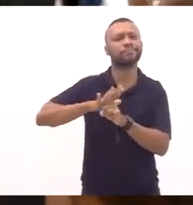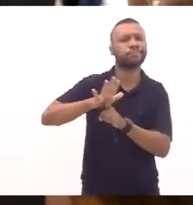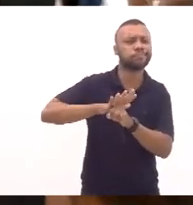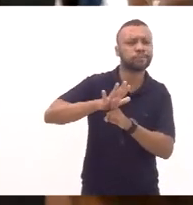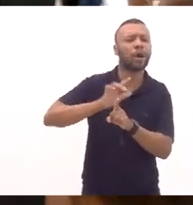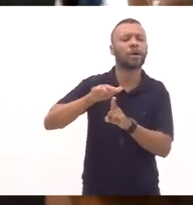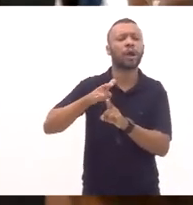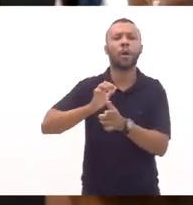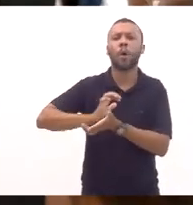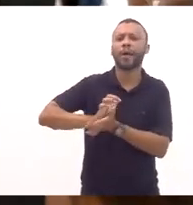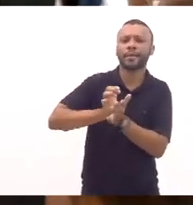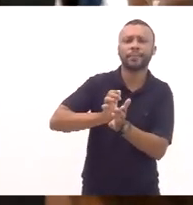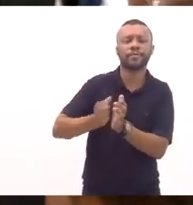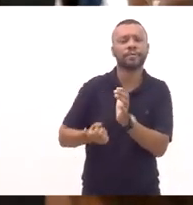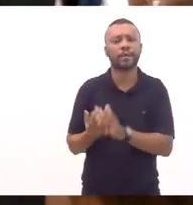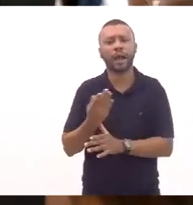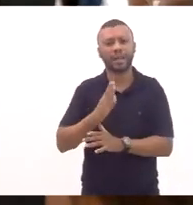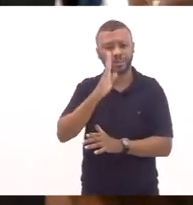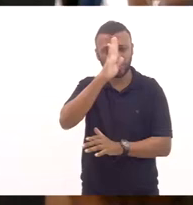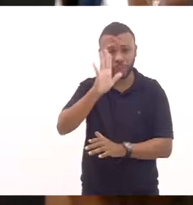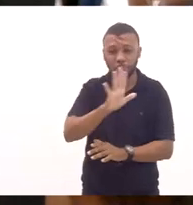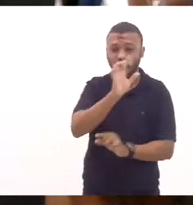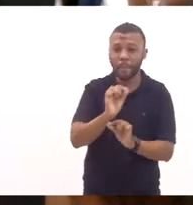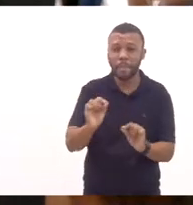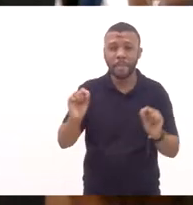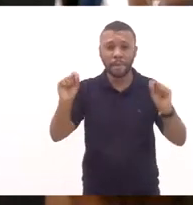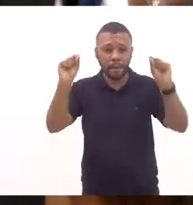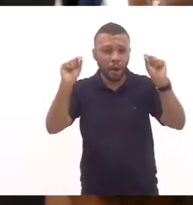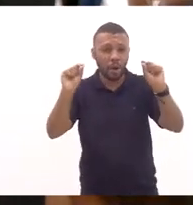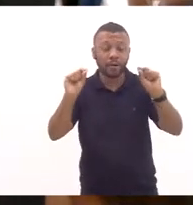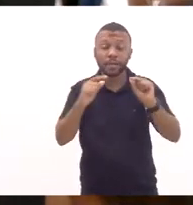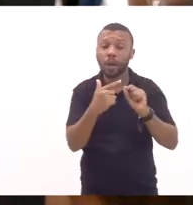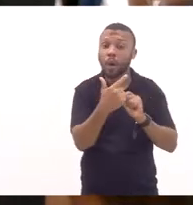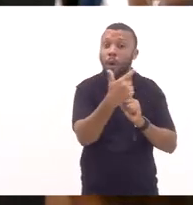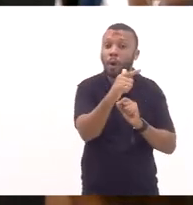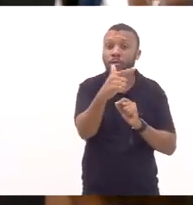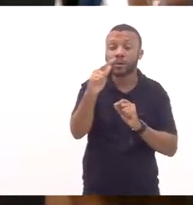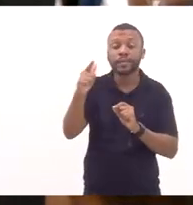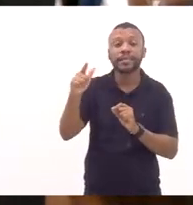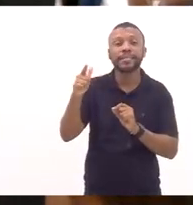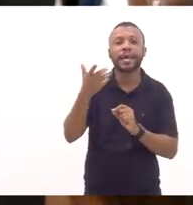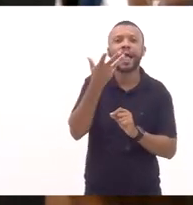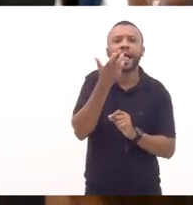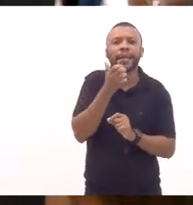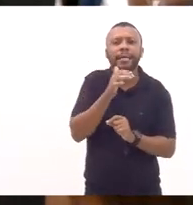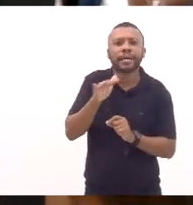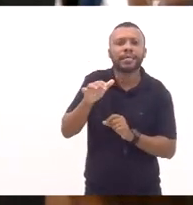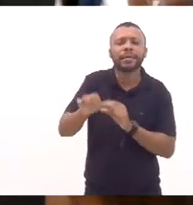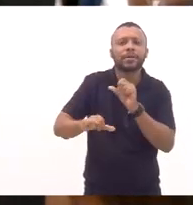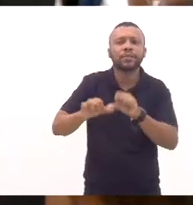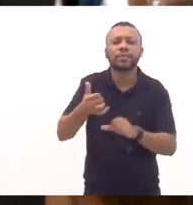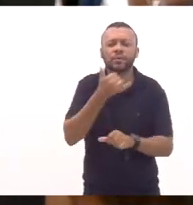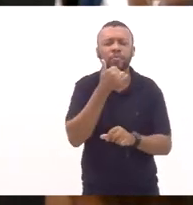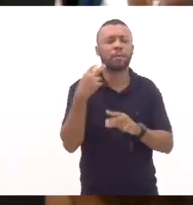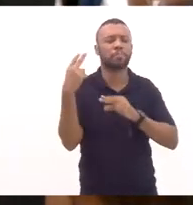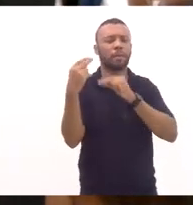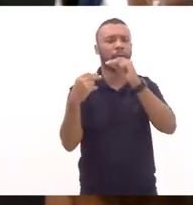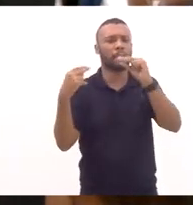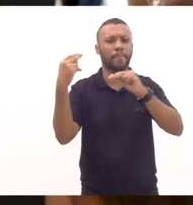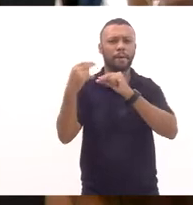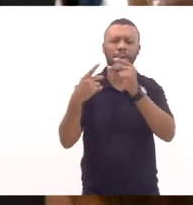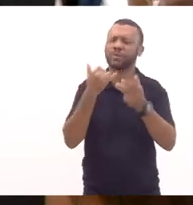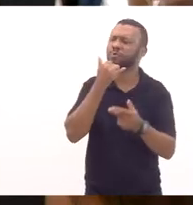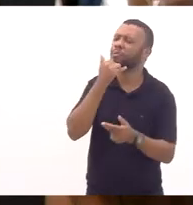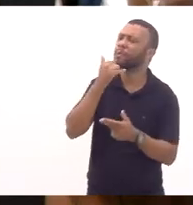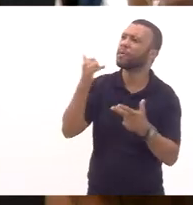no nosso país, que nasce do racismo, para que outras crianças se tornem... A gente tem